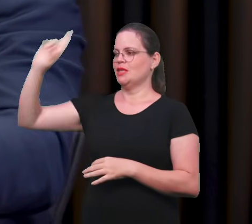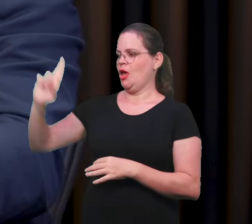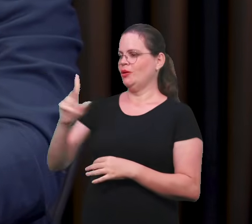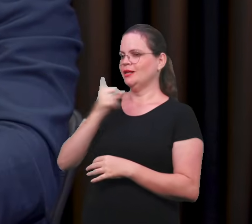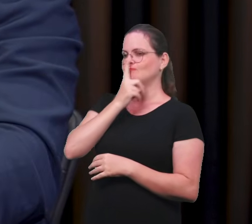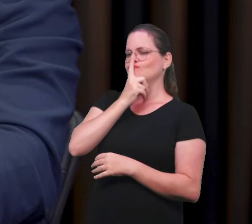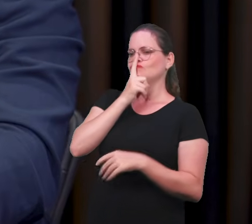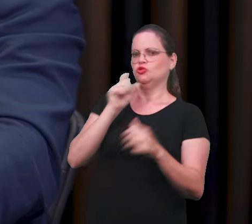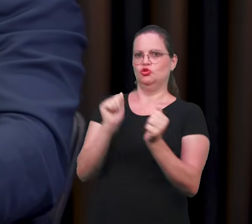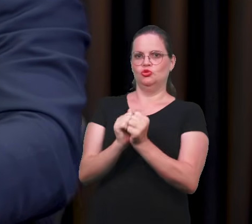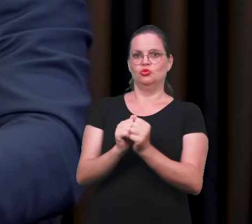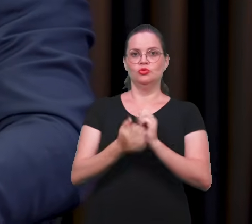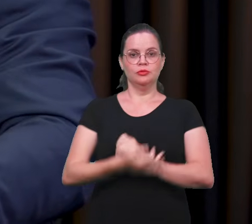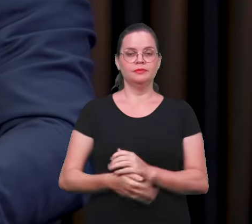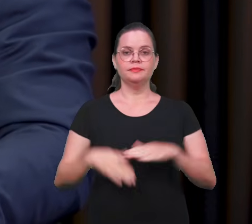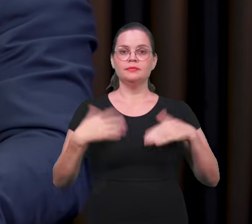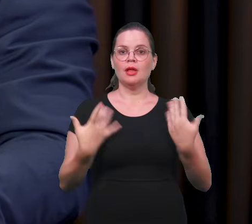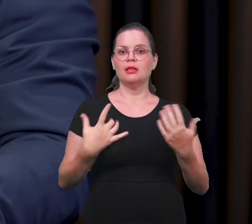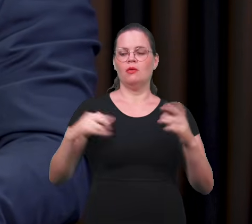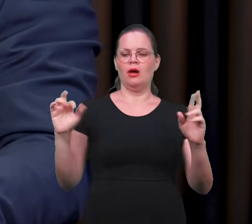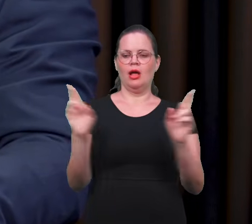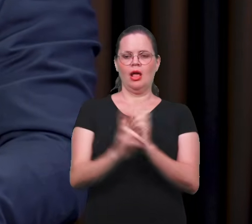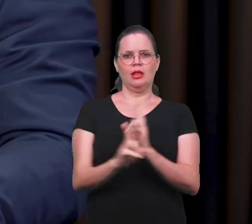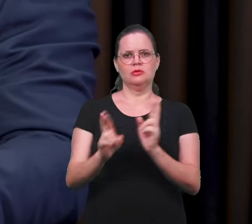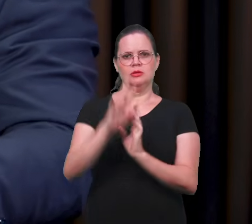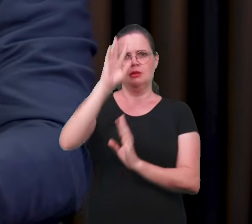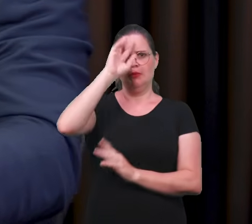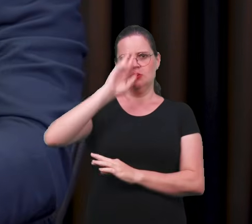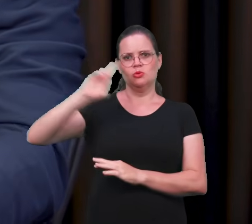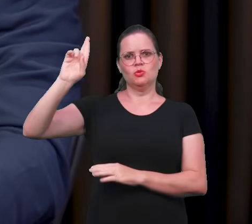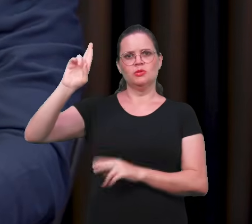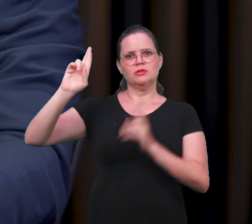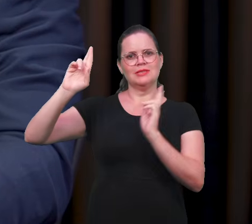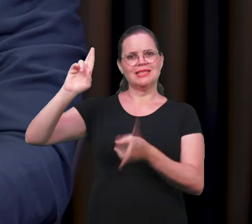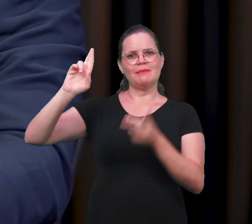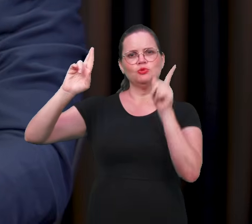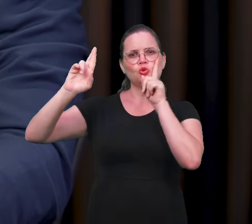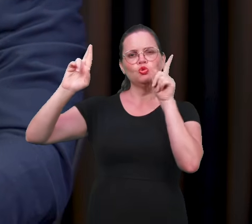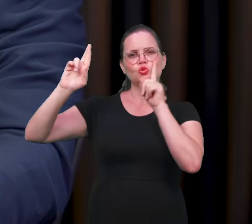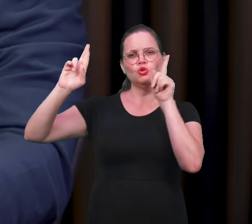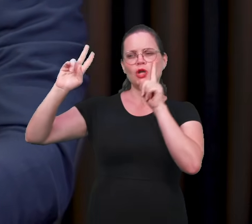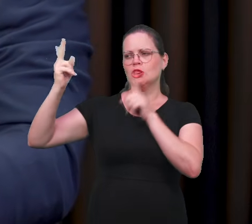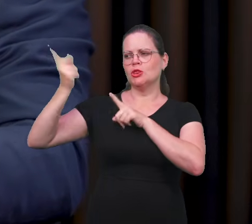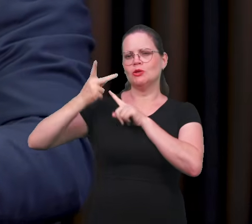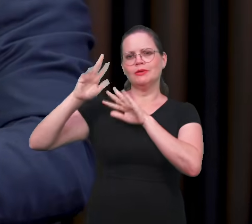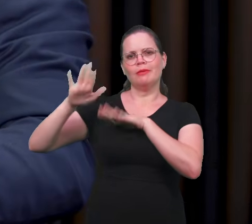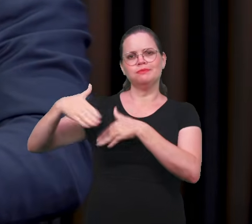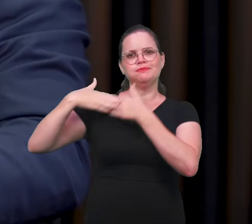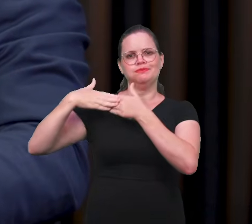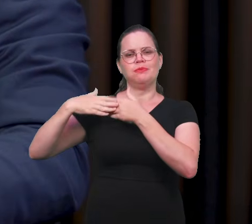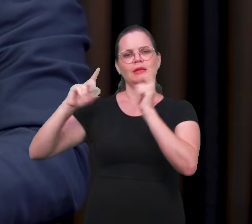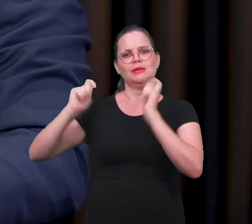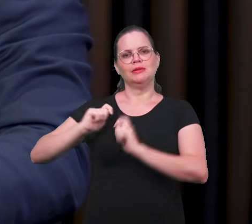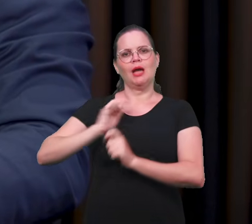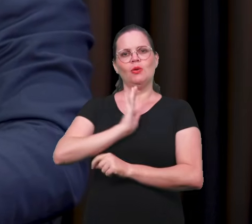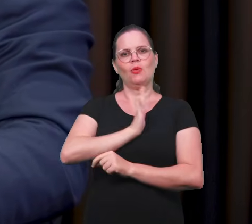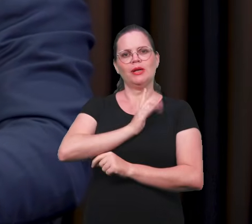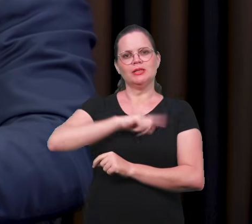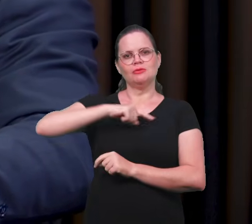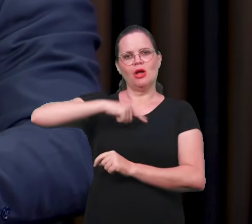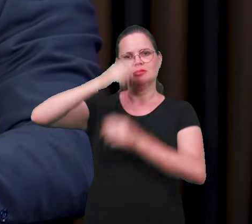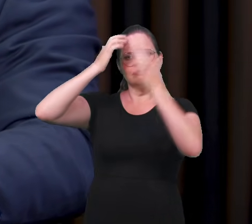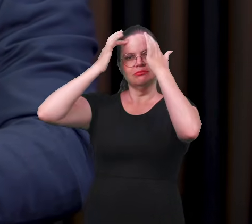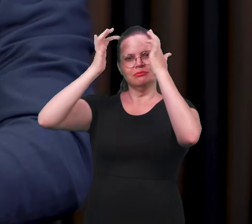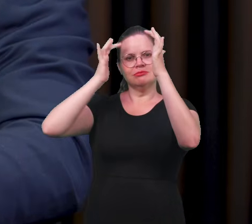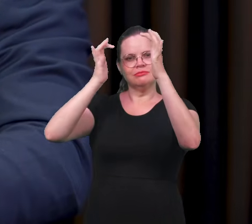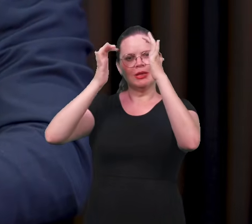relacionamento com o Senhor, a presença do Senhor continuamente nas nossas vidas, vai fazer com que o nosso coração,